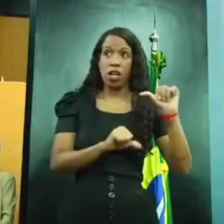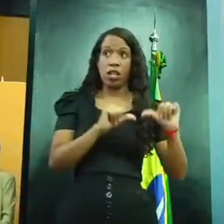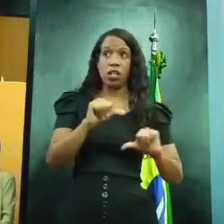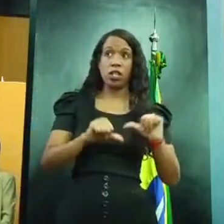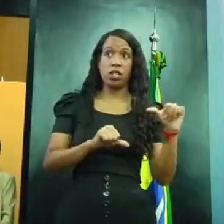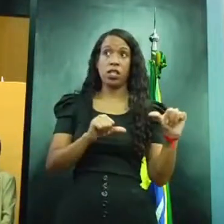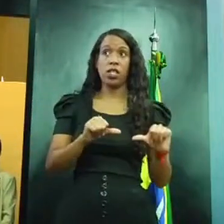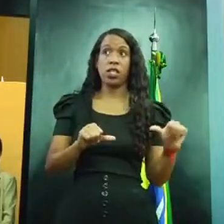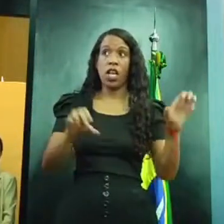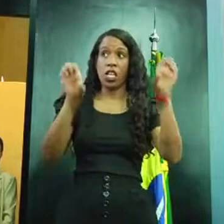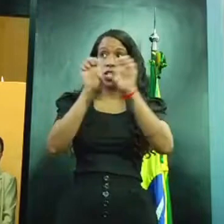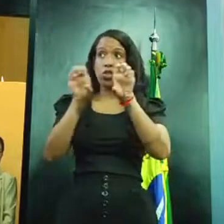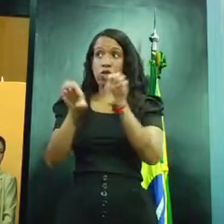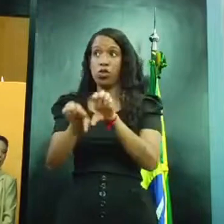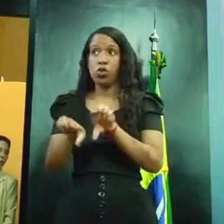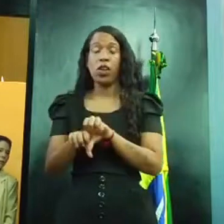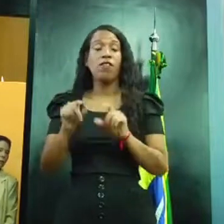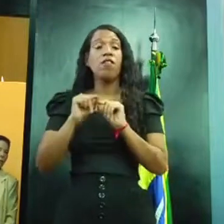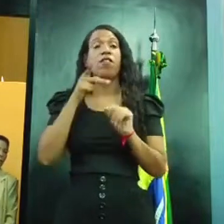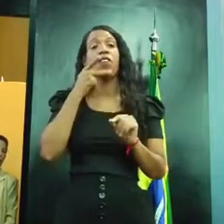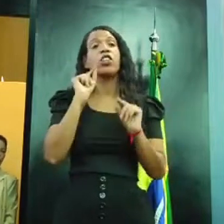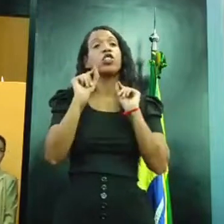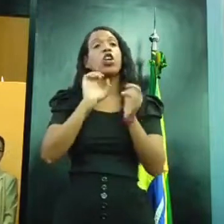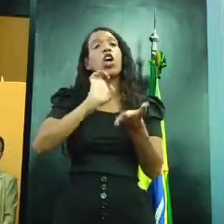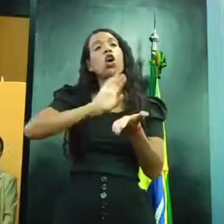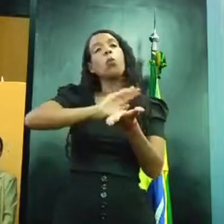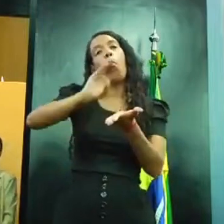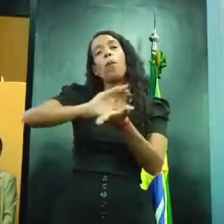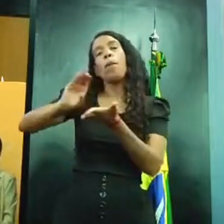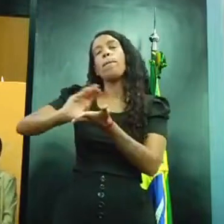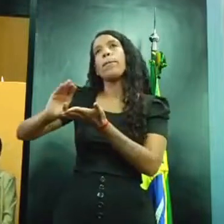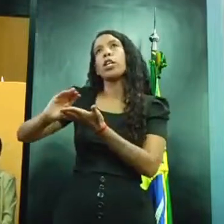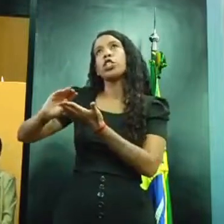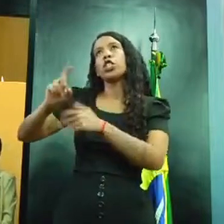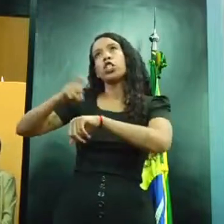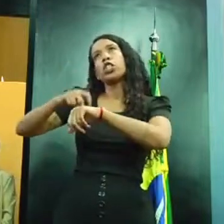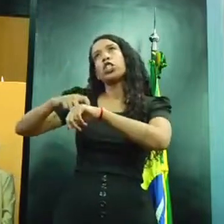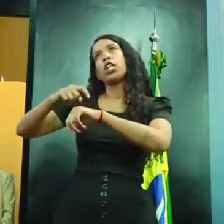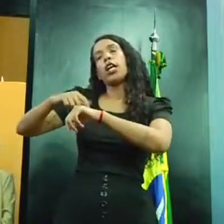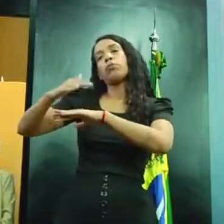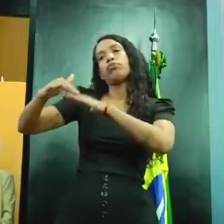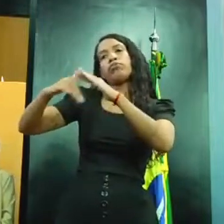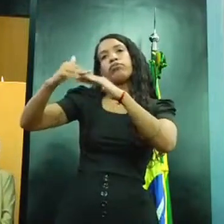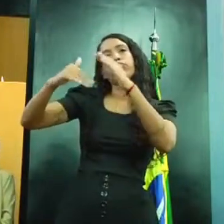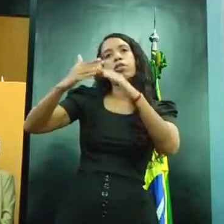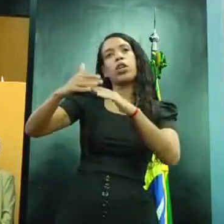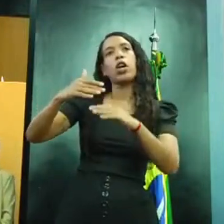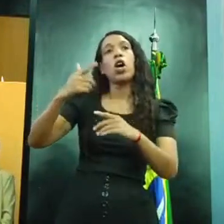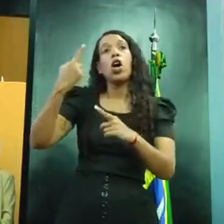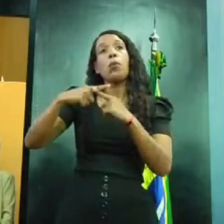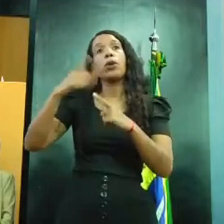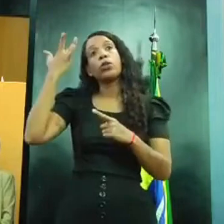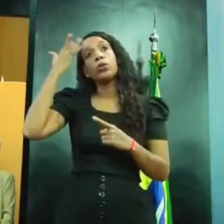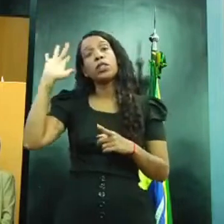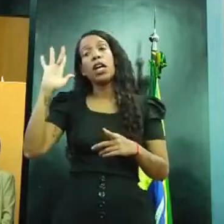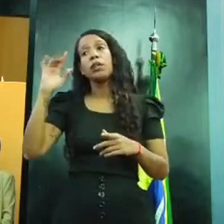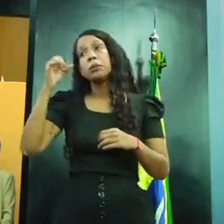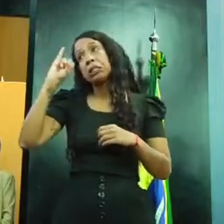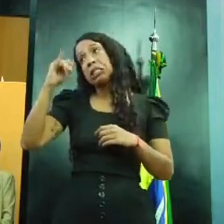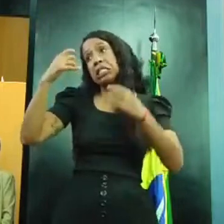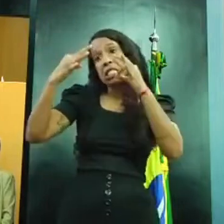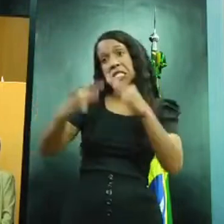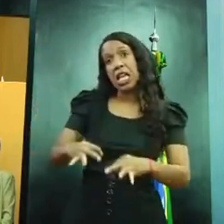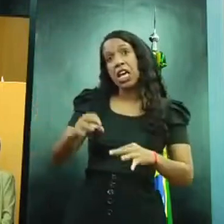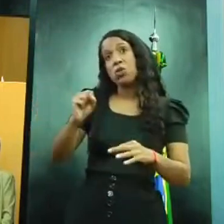inovação estruturante, a gente está falando de investimentos de longo prazo e de destino incerto, porque às vezes dá errado. E